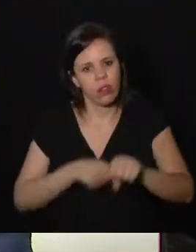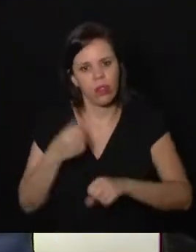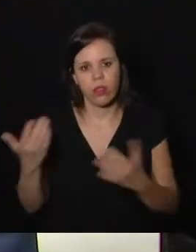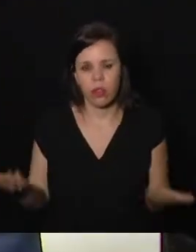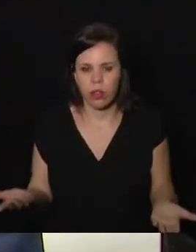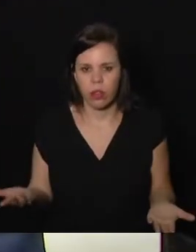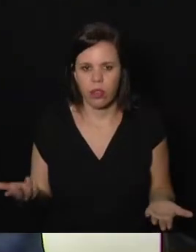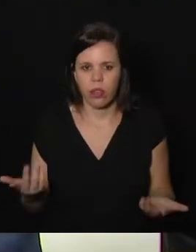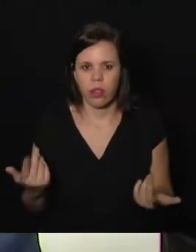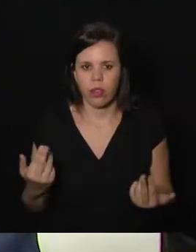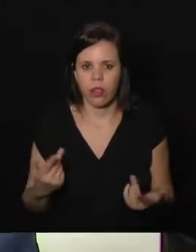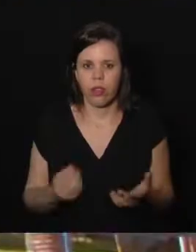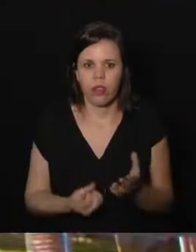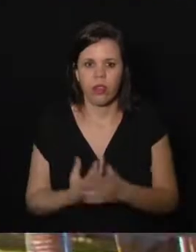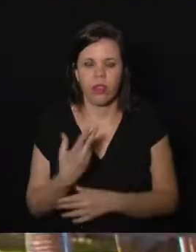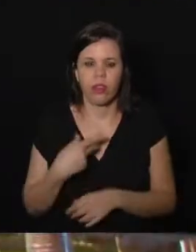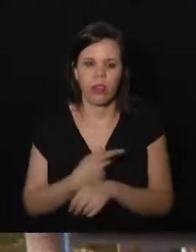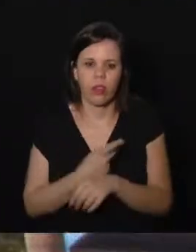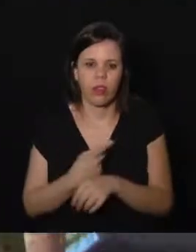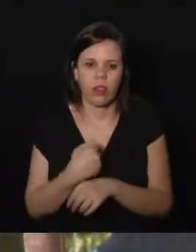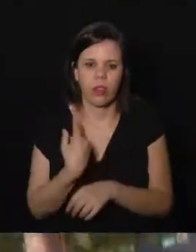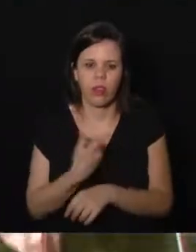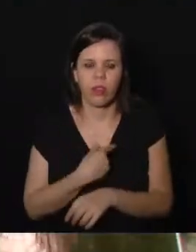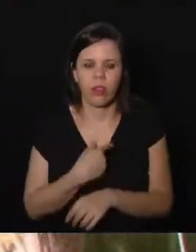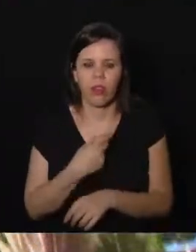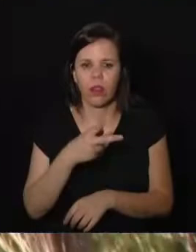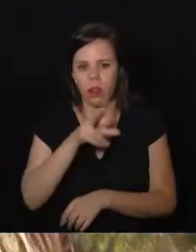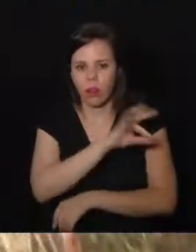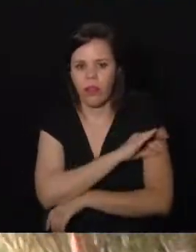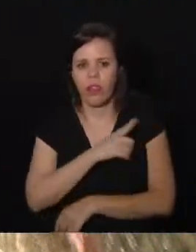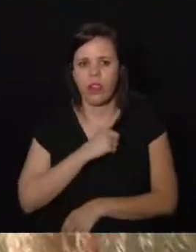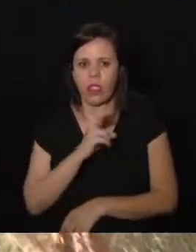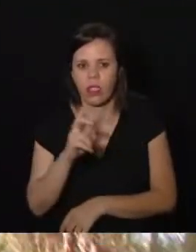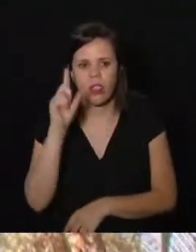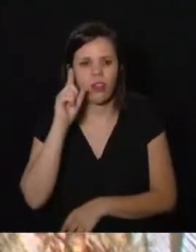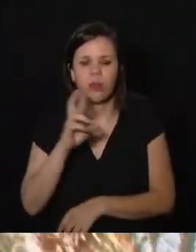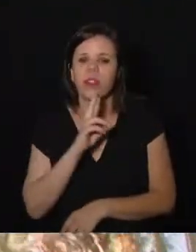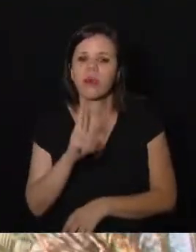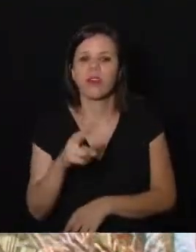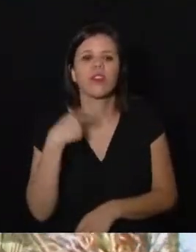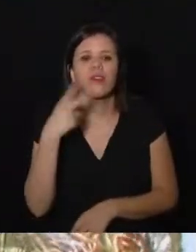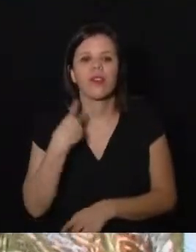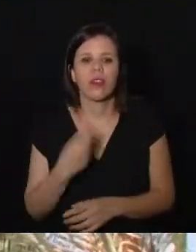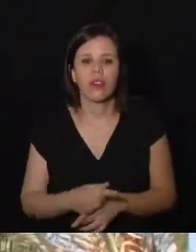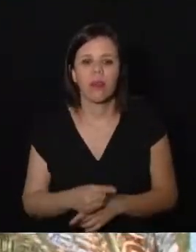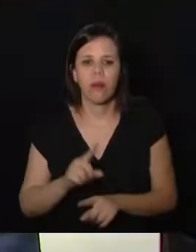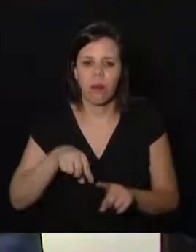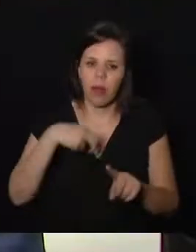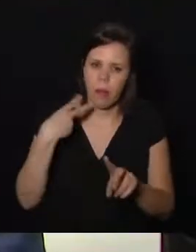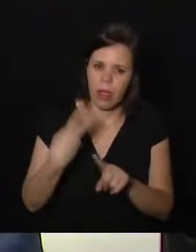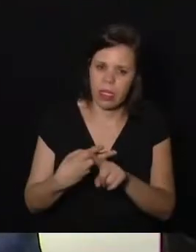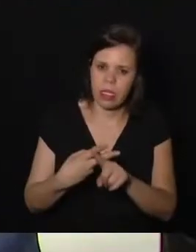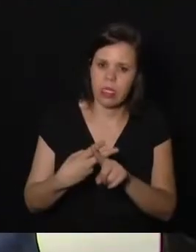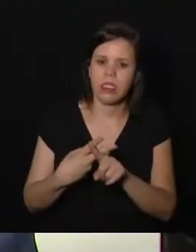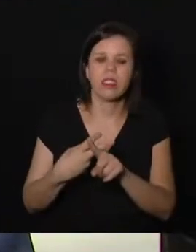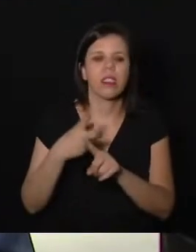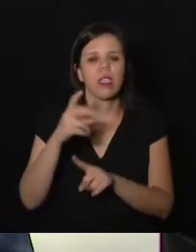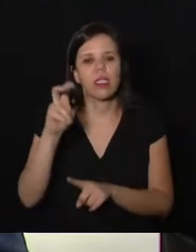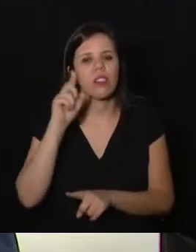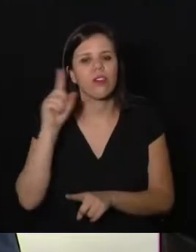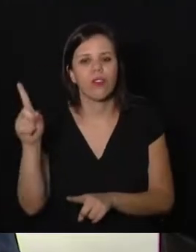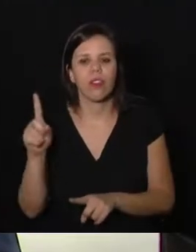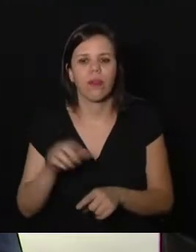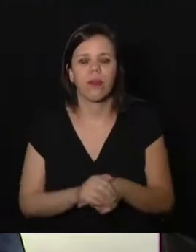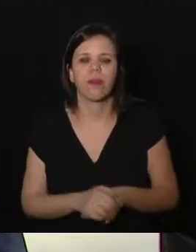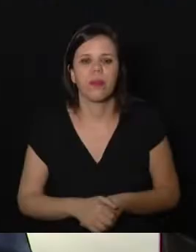foi o caso dessa pessoa que nos procurou. A Prefeitura tem 15 dias para responder o vereador, que são prorrogáveis por mais 15 dias.